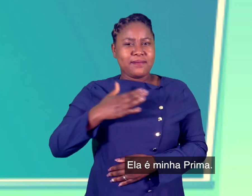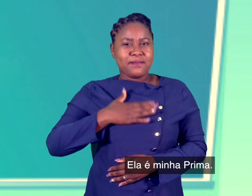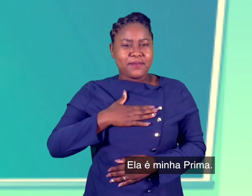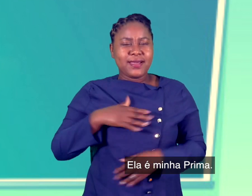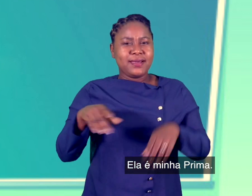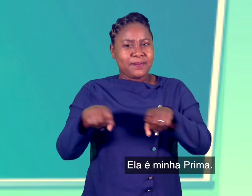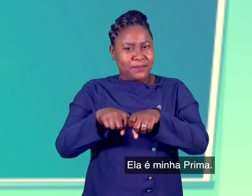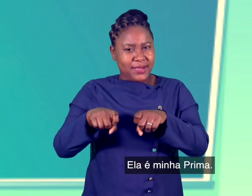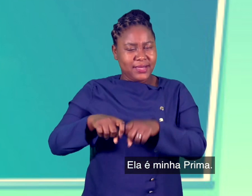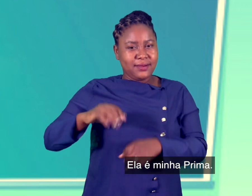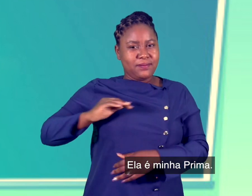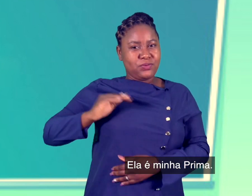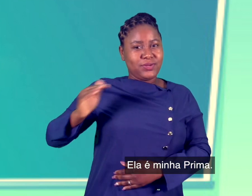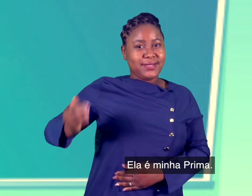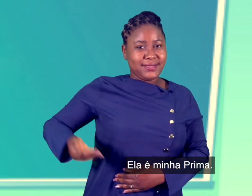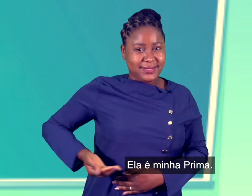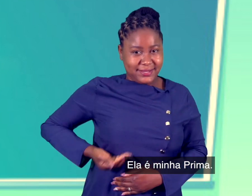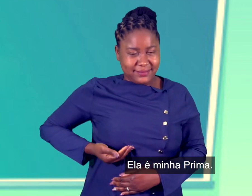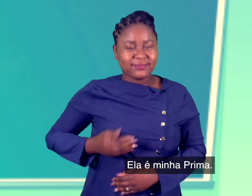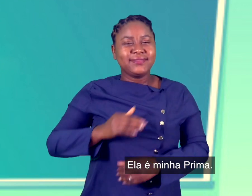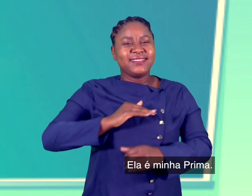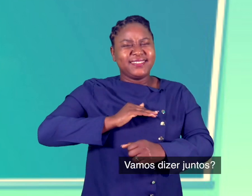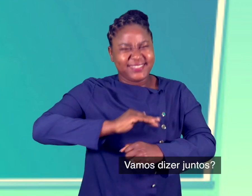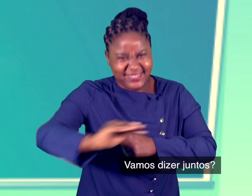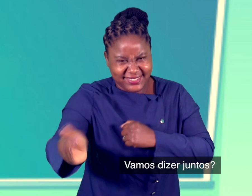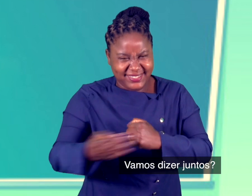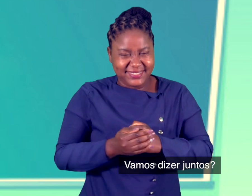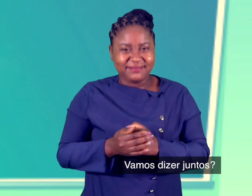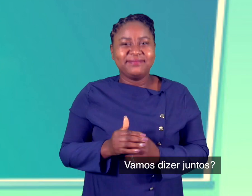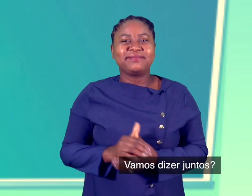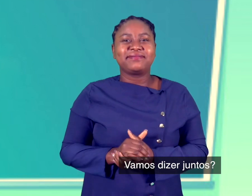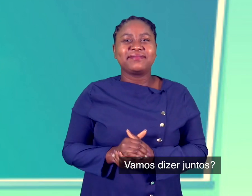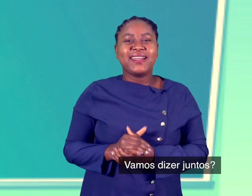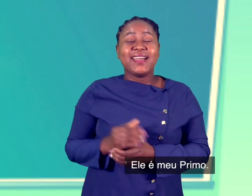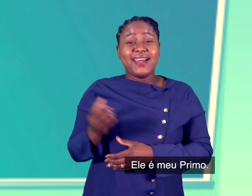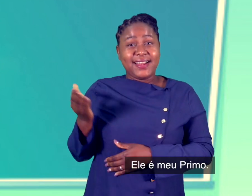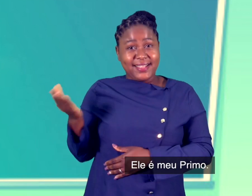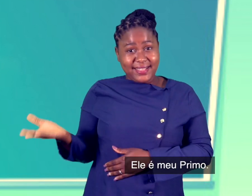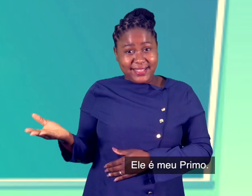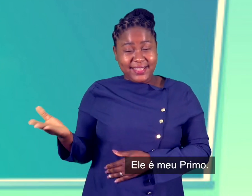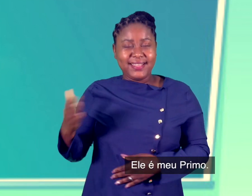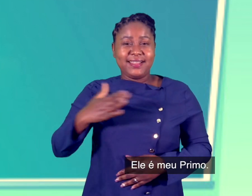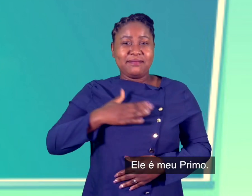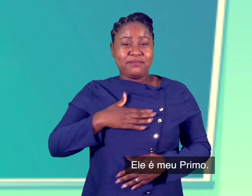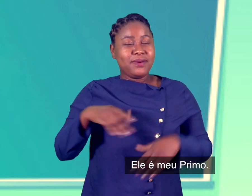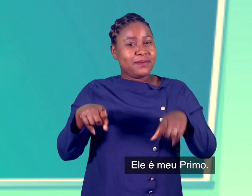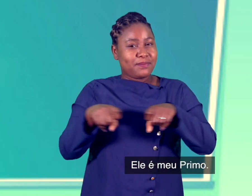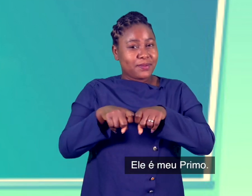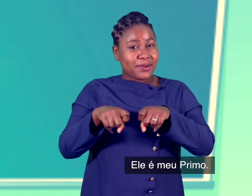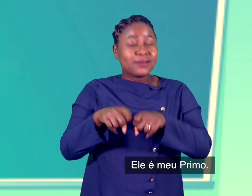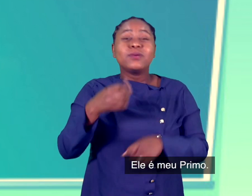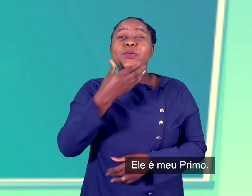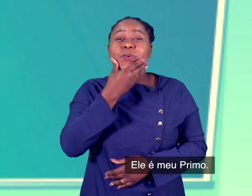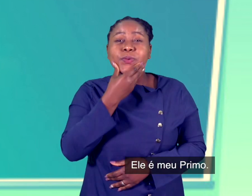Ela é minha prima. Vamos dizer juntos? Ele é